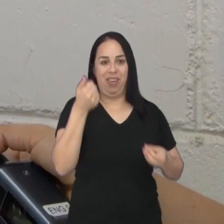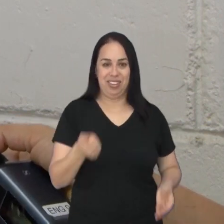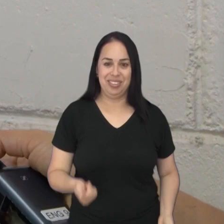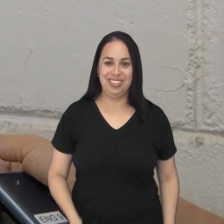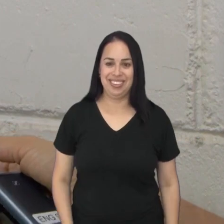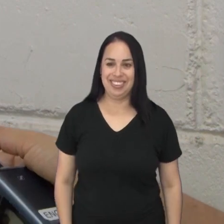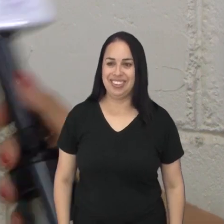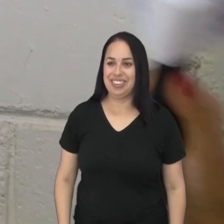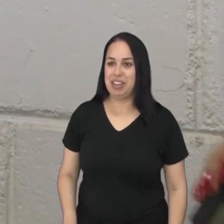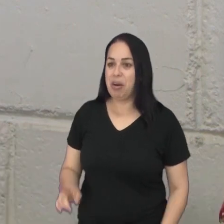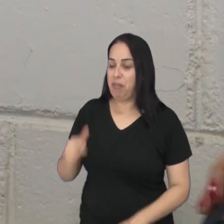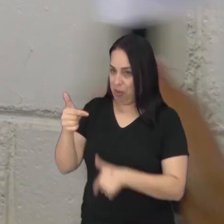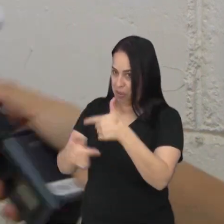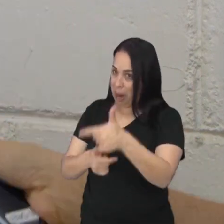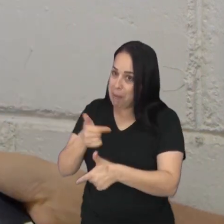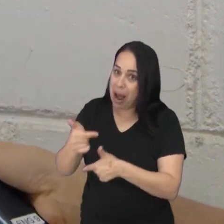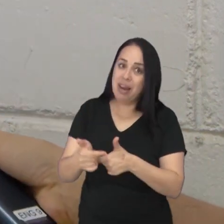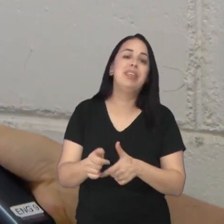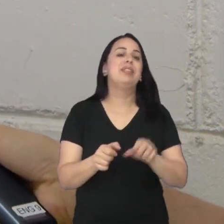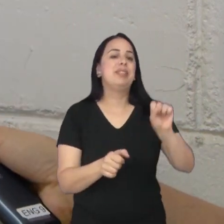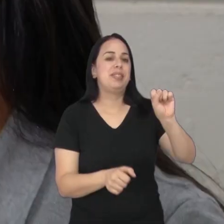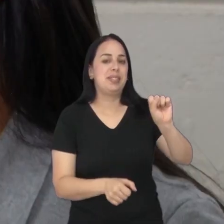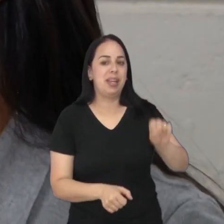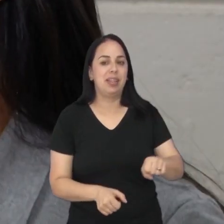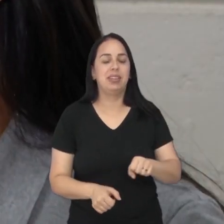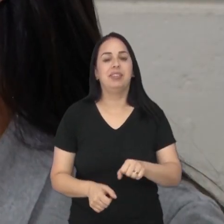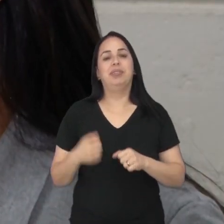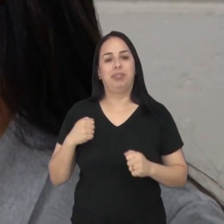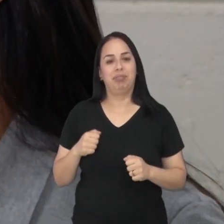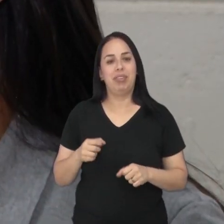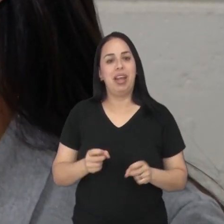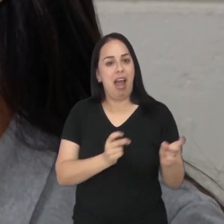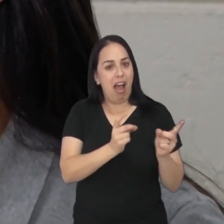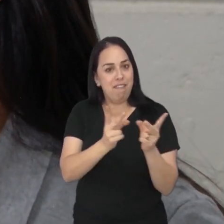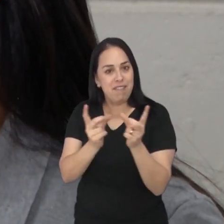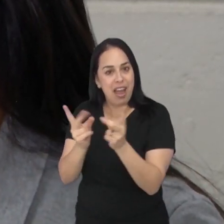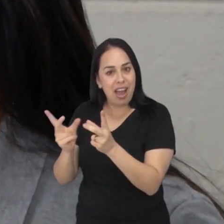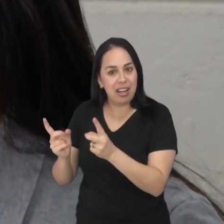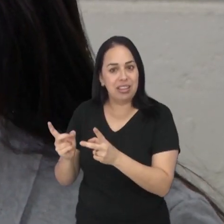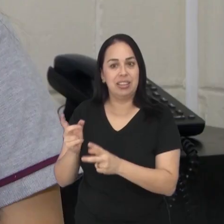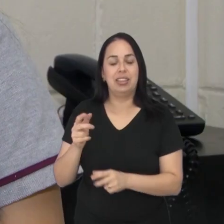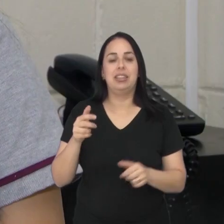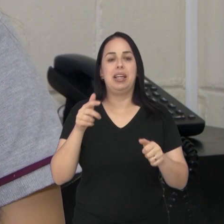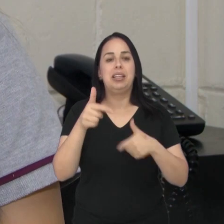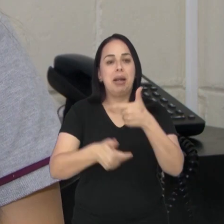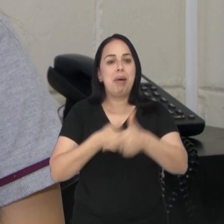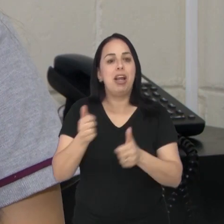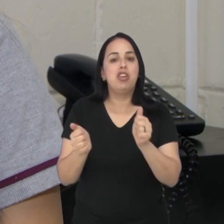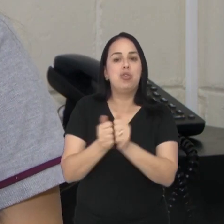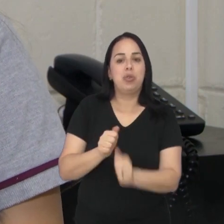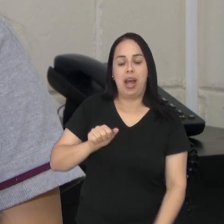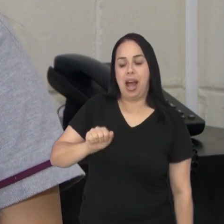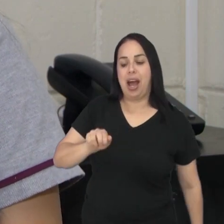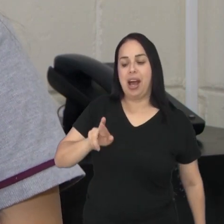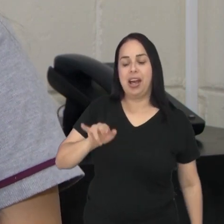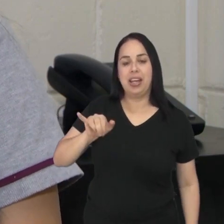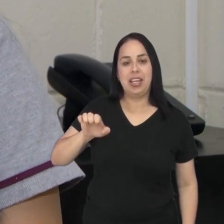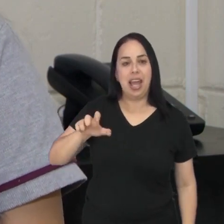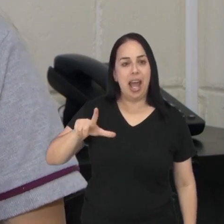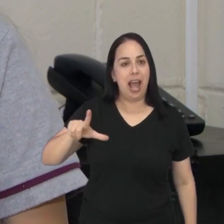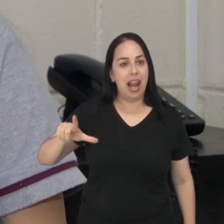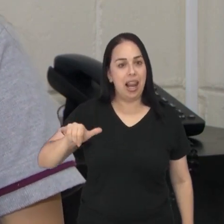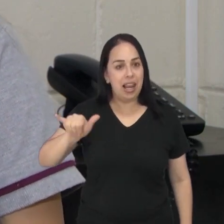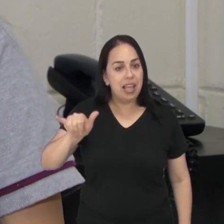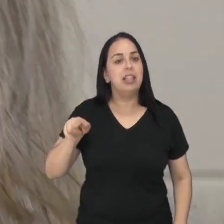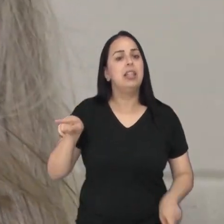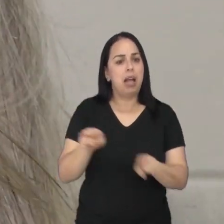me trouxe. Foi o emprego. Foi o emprego. A assistente de vendas trabalha com a Arielle, que também garantiu uma vaga